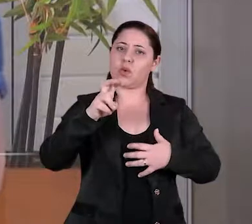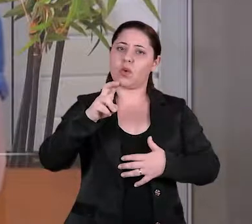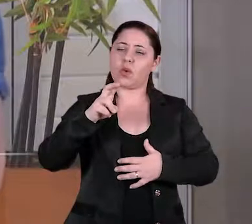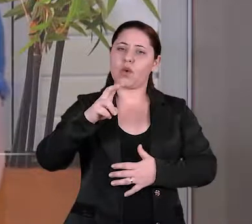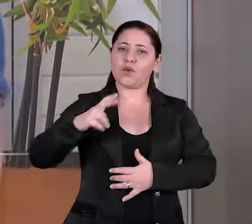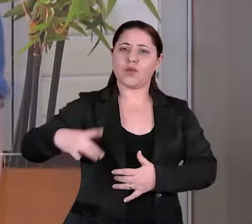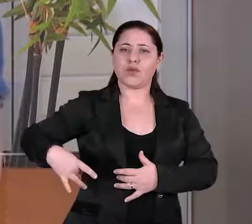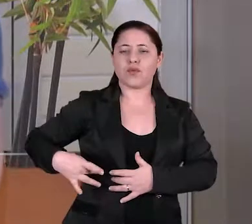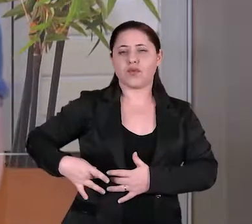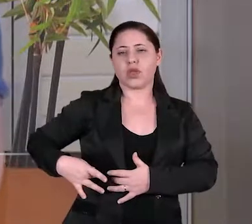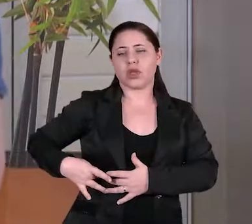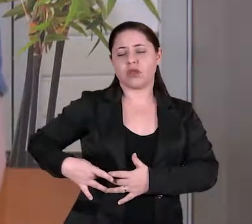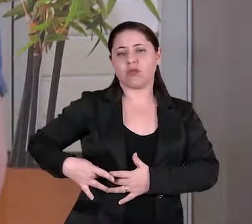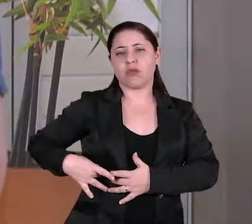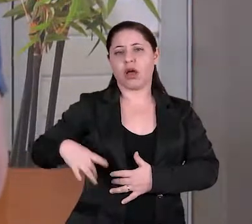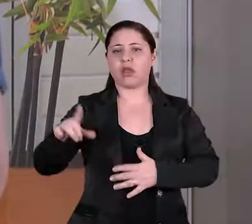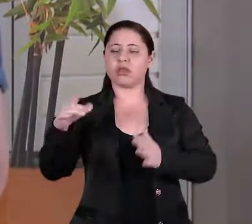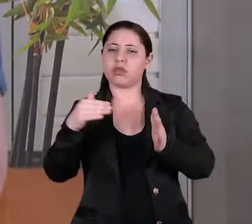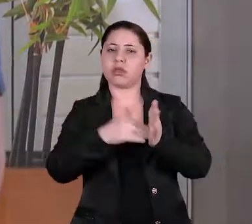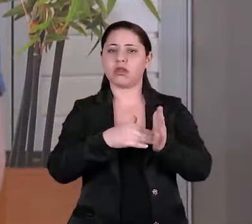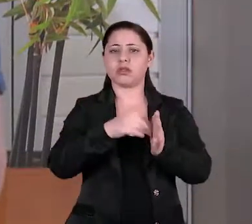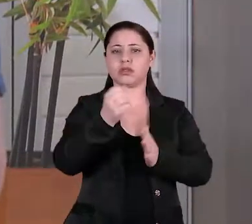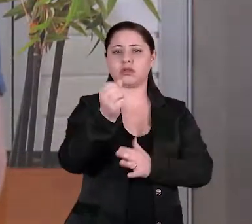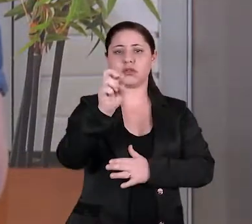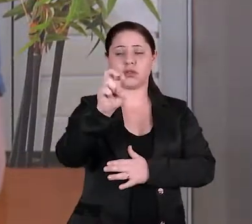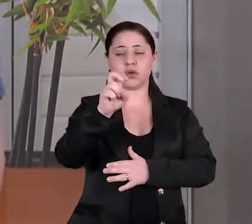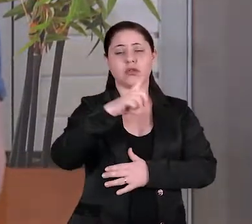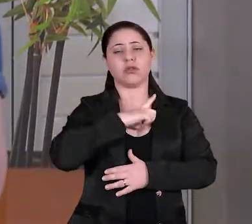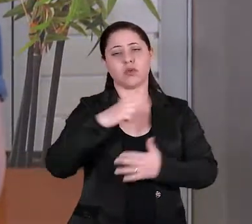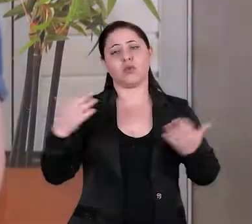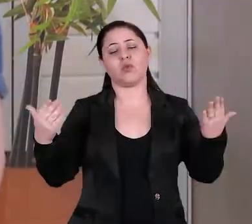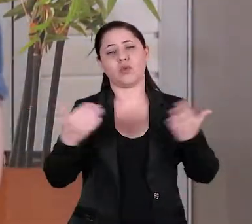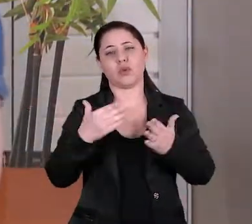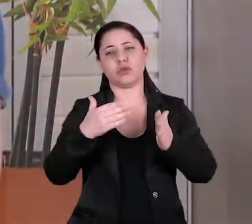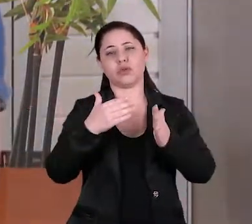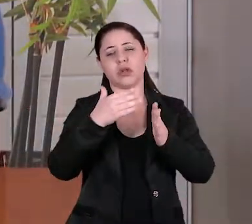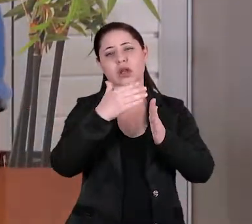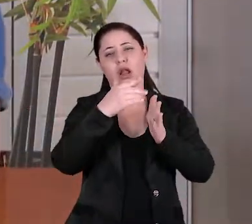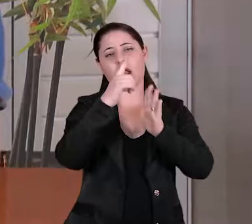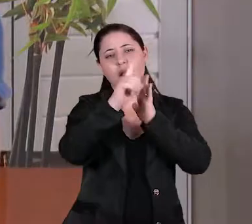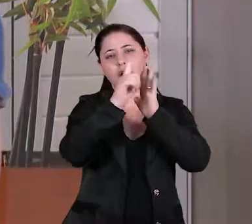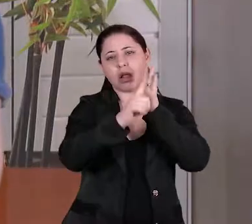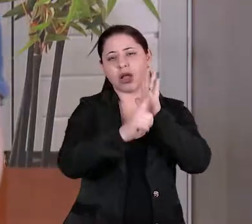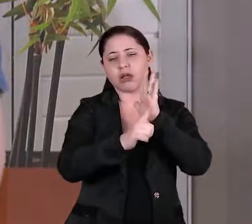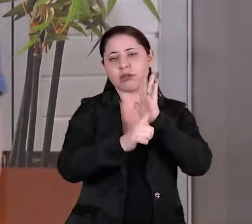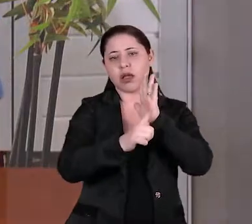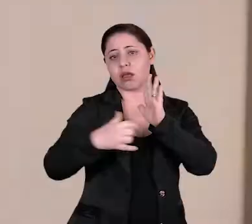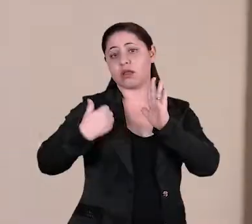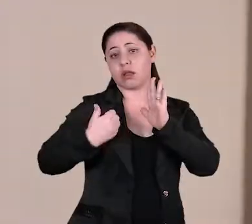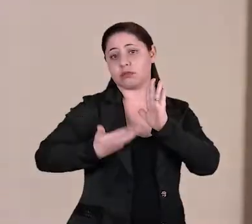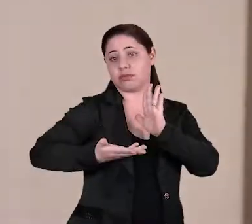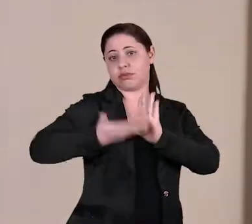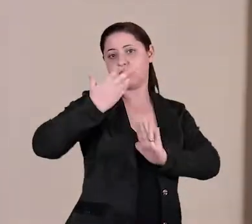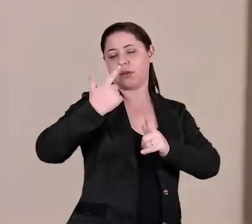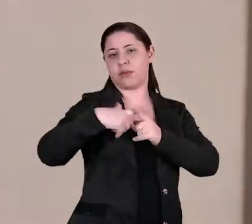anos. Fígado, até 65 anos. Então, hoje a gente tem pacientes em lista com uma idade